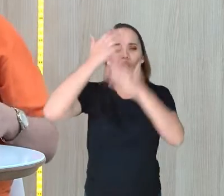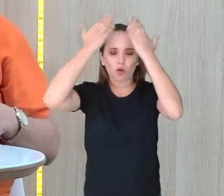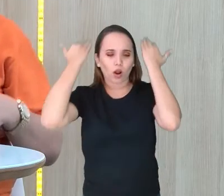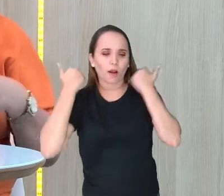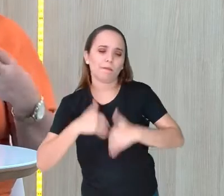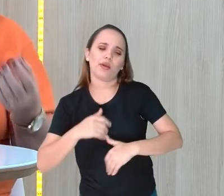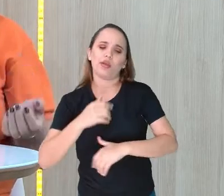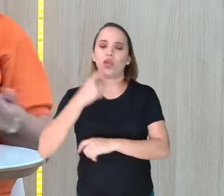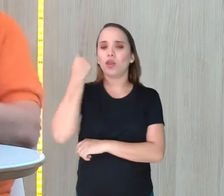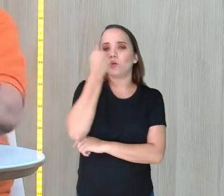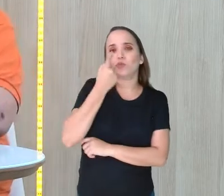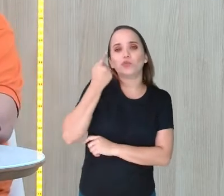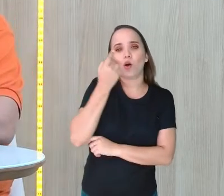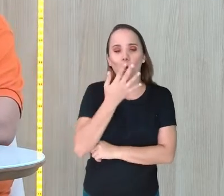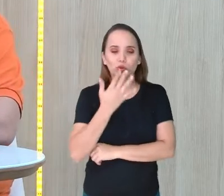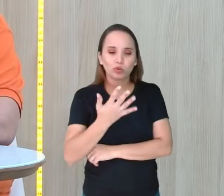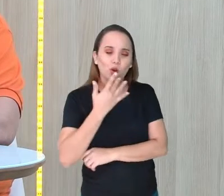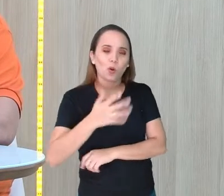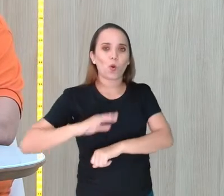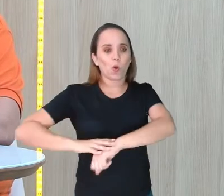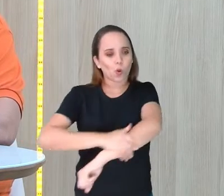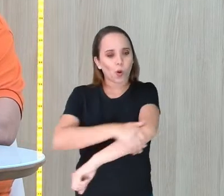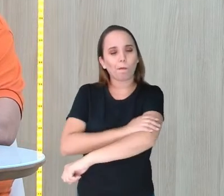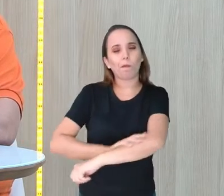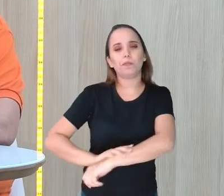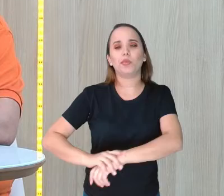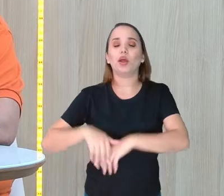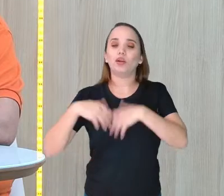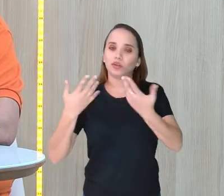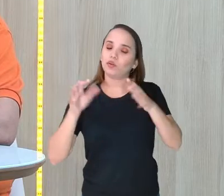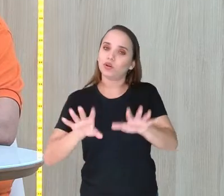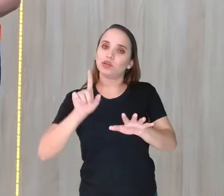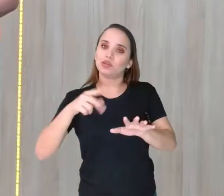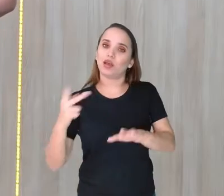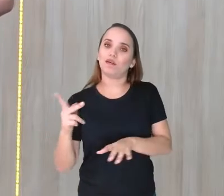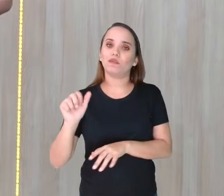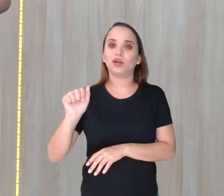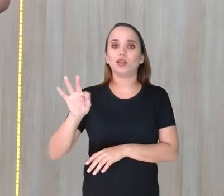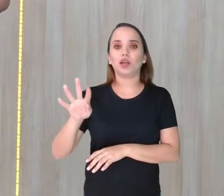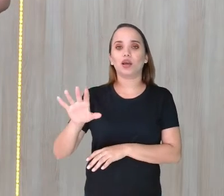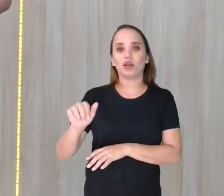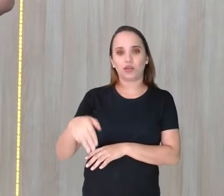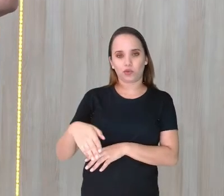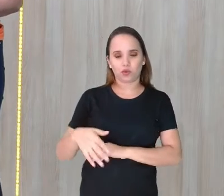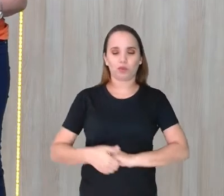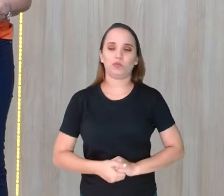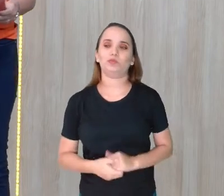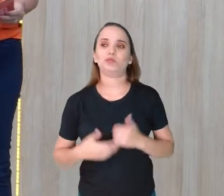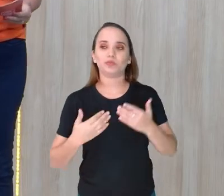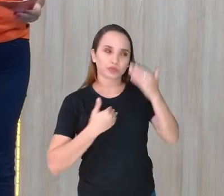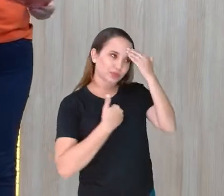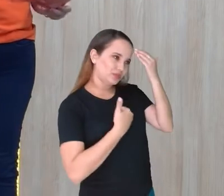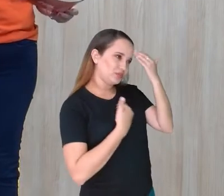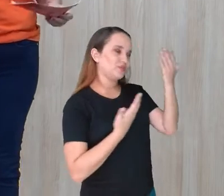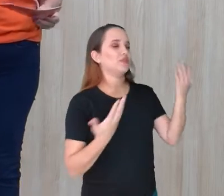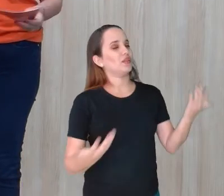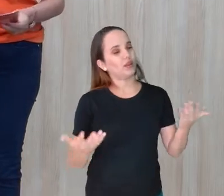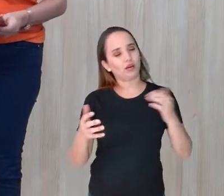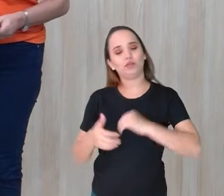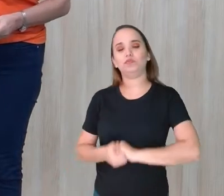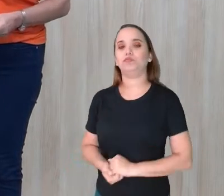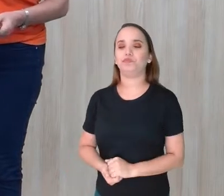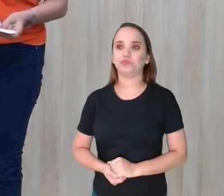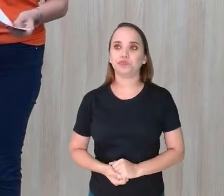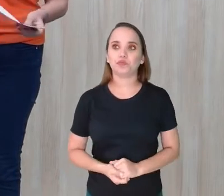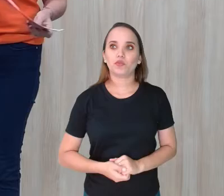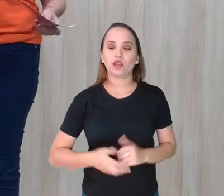da pele, biotipo. Eu creio que essa é uma grande vantagem. É isso, professora. Muito obrigada. Então, as vantagens são grandes, né, professora?